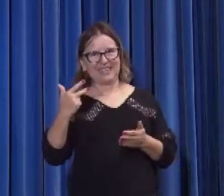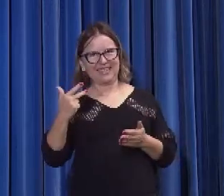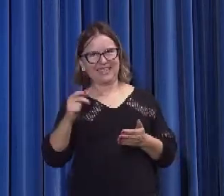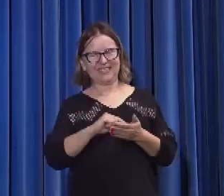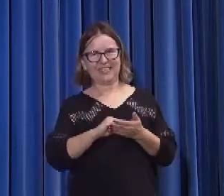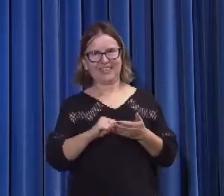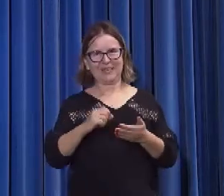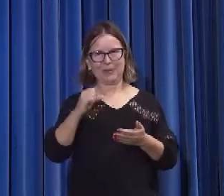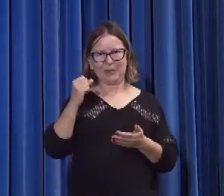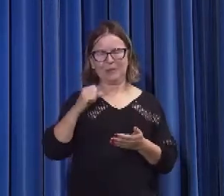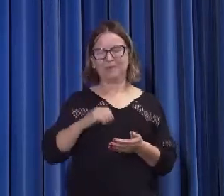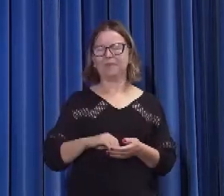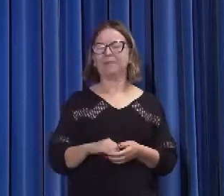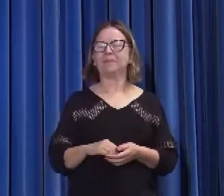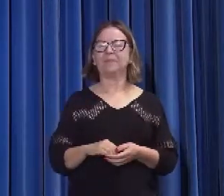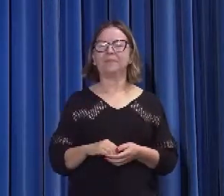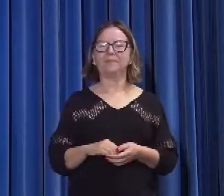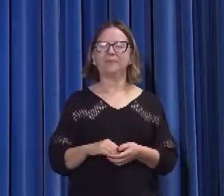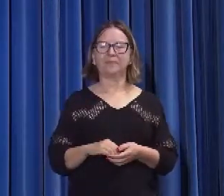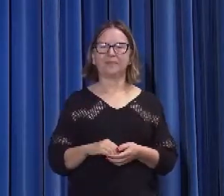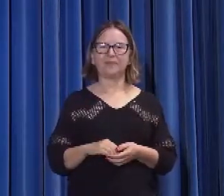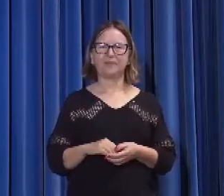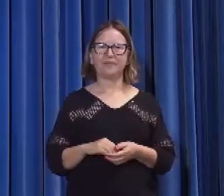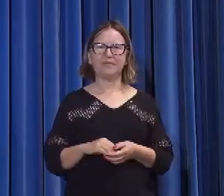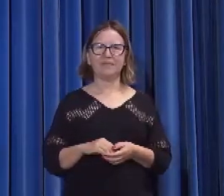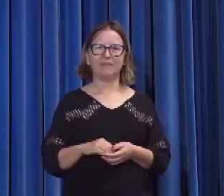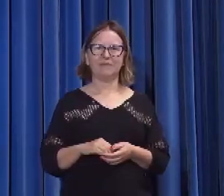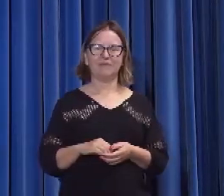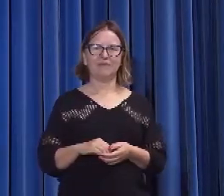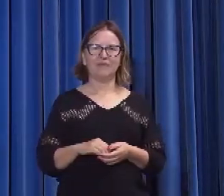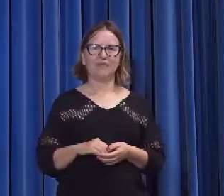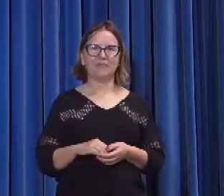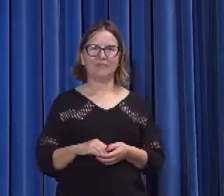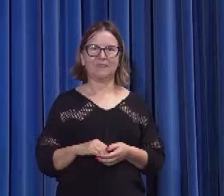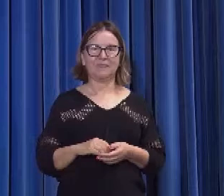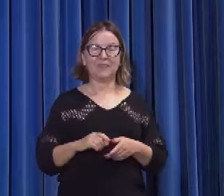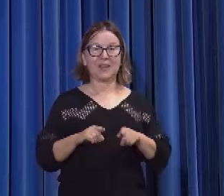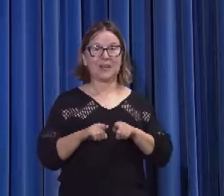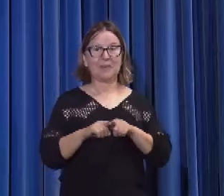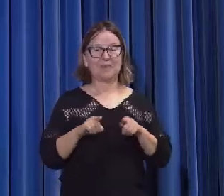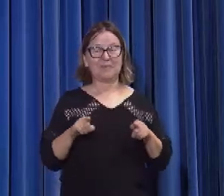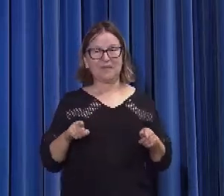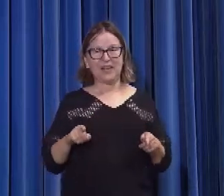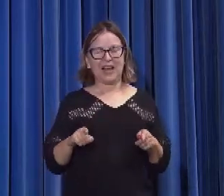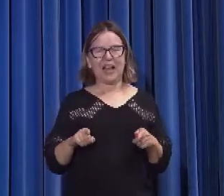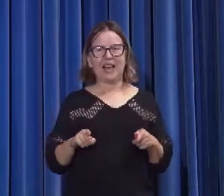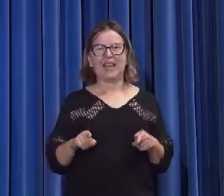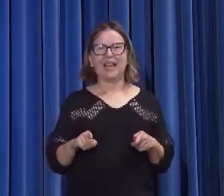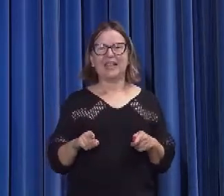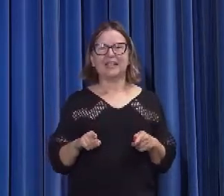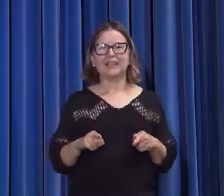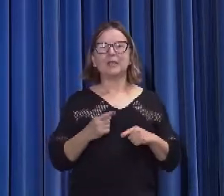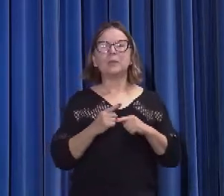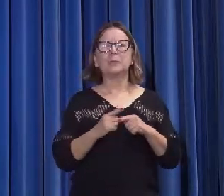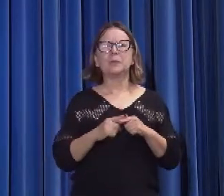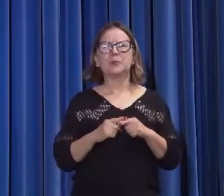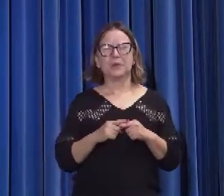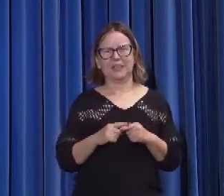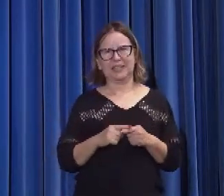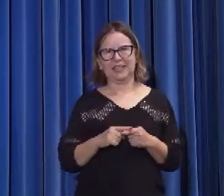desse entendimento equivocado que nós estamos falando aqui é decorrente o quê? Das falsas doutrinas.